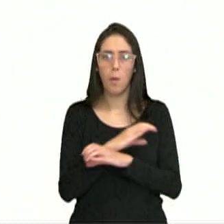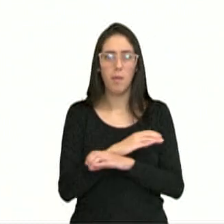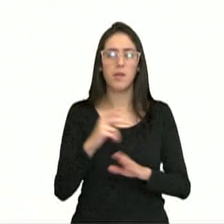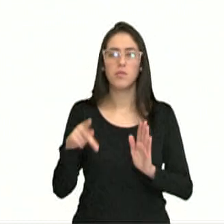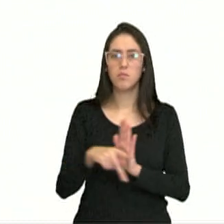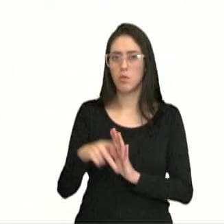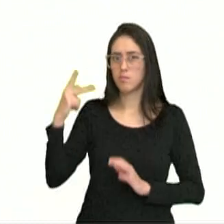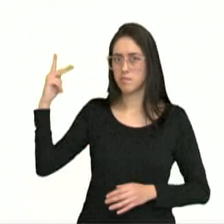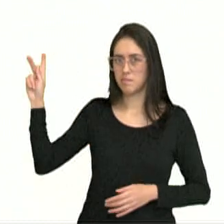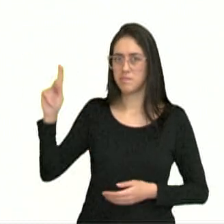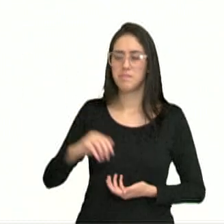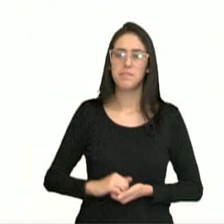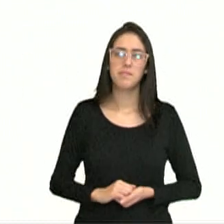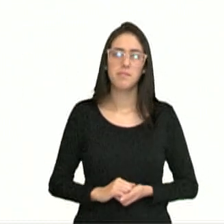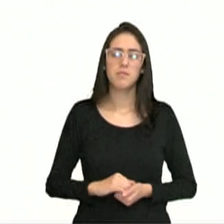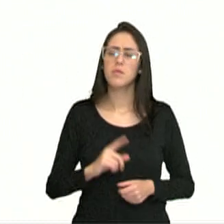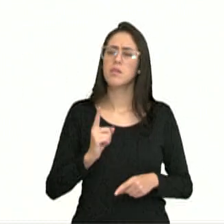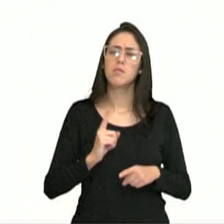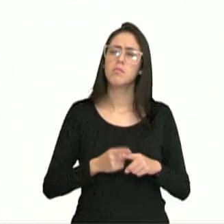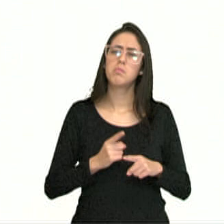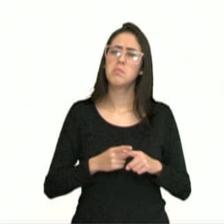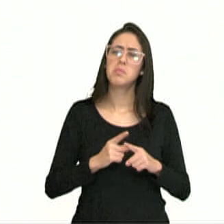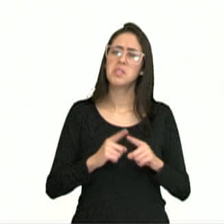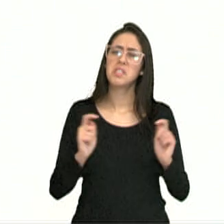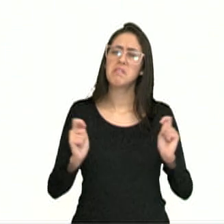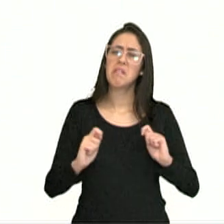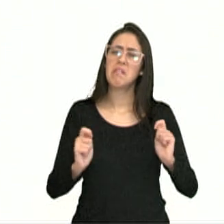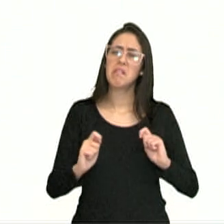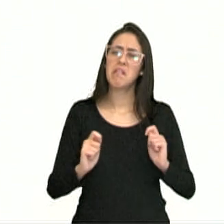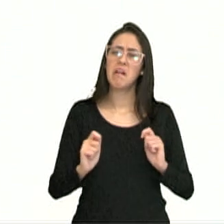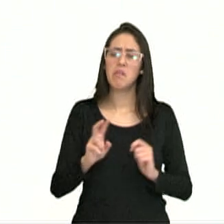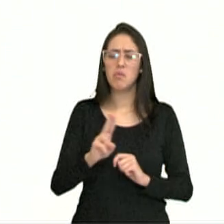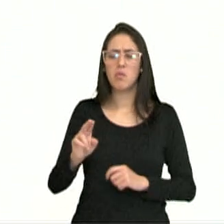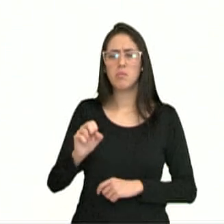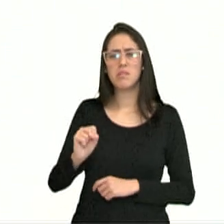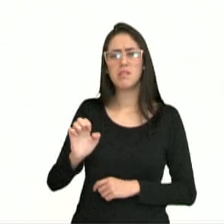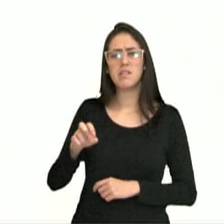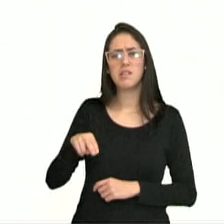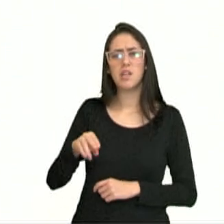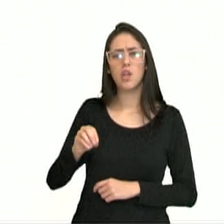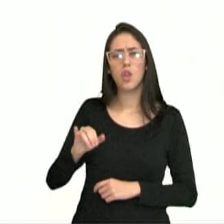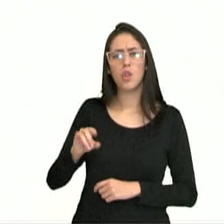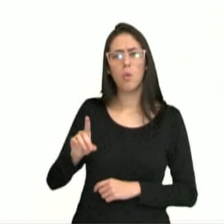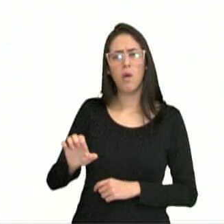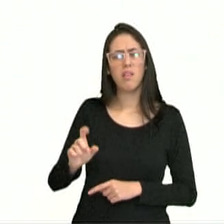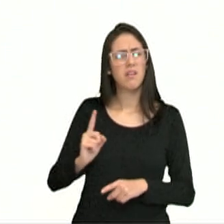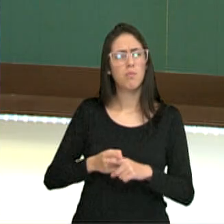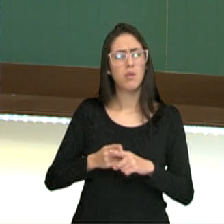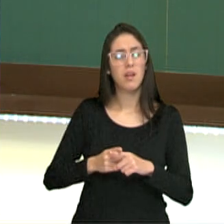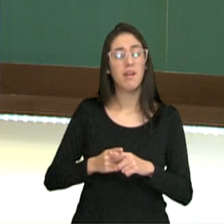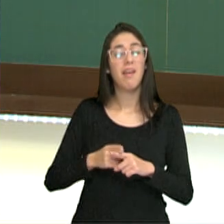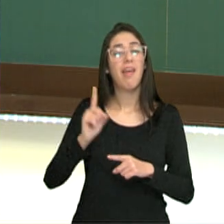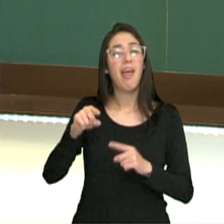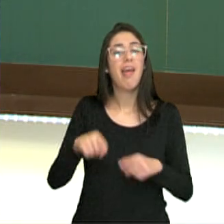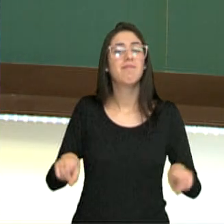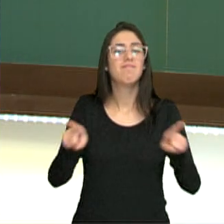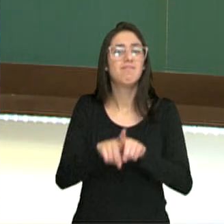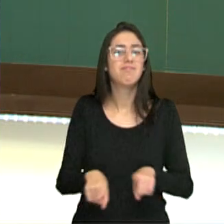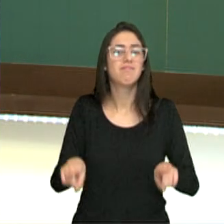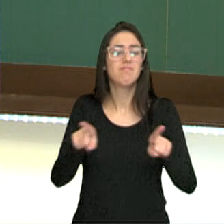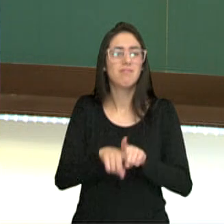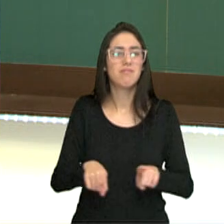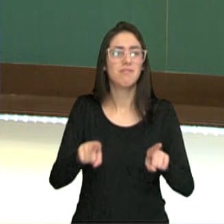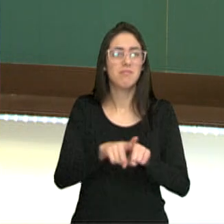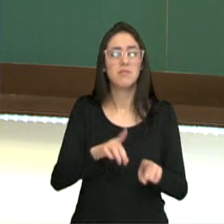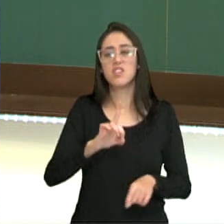círculo trigonométrico. E por que ele também pode ser chamado de senoide? Porque há uma repetição, tanto para